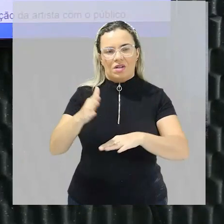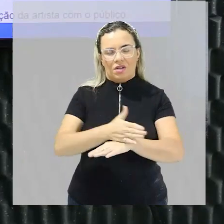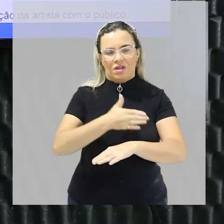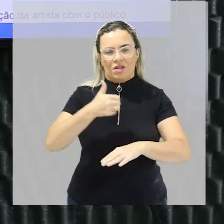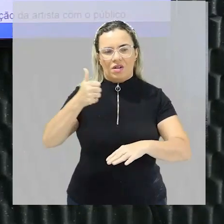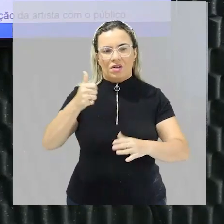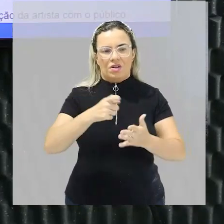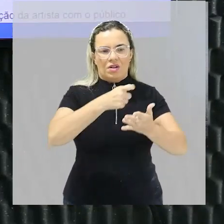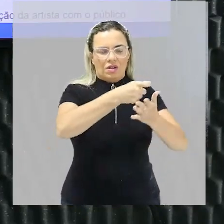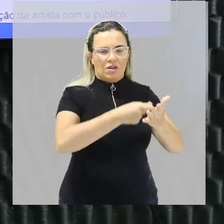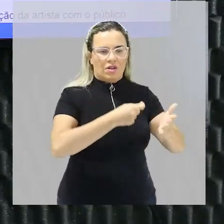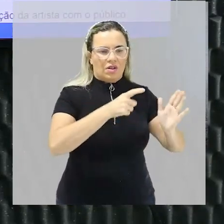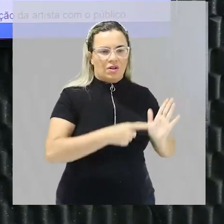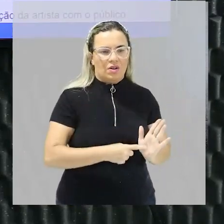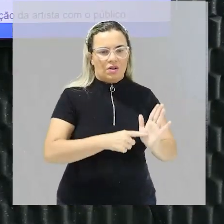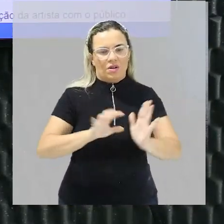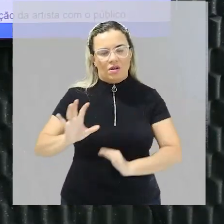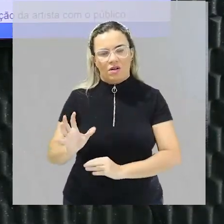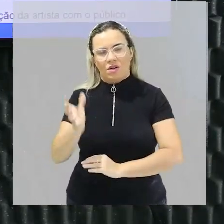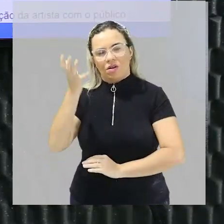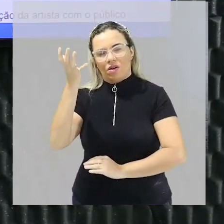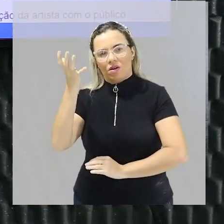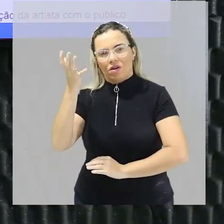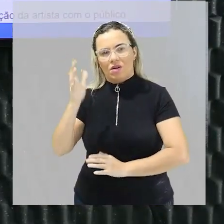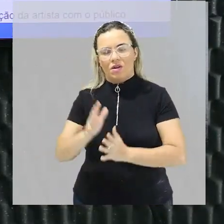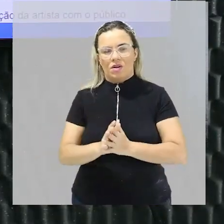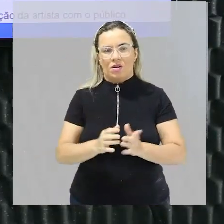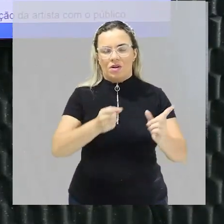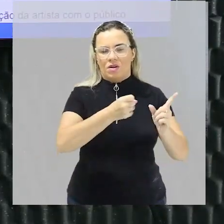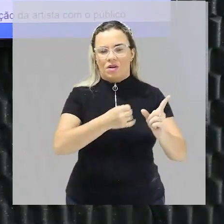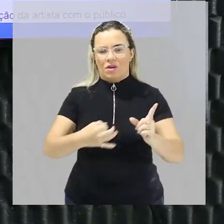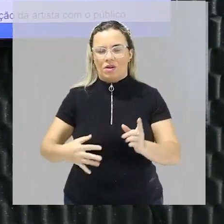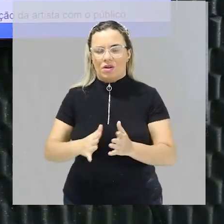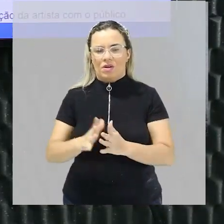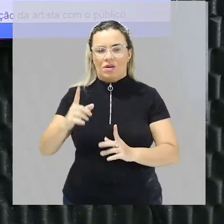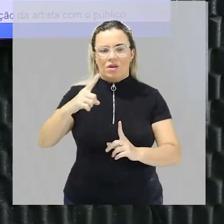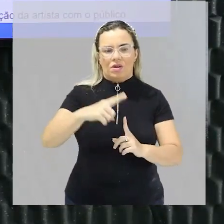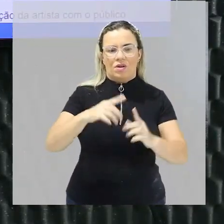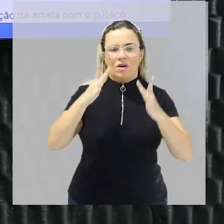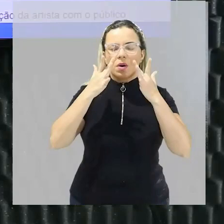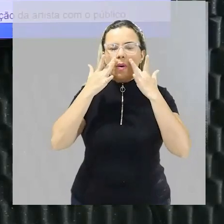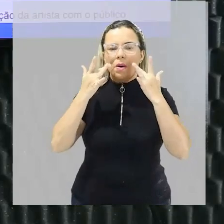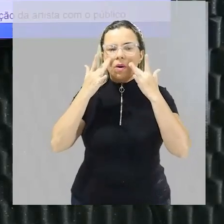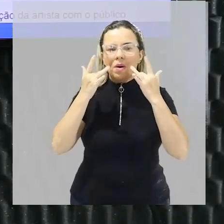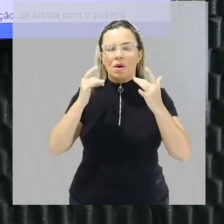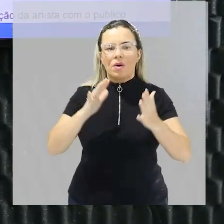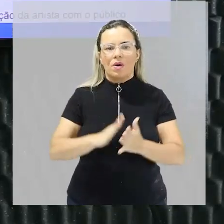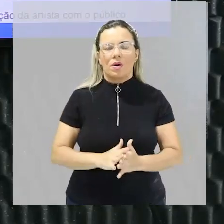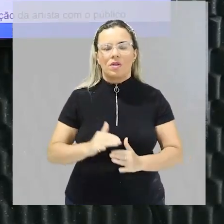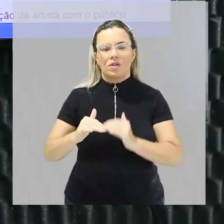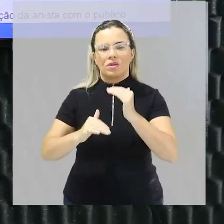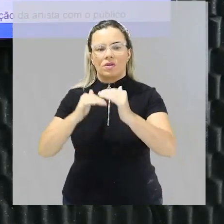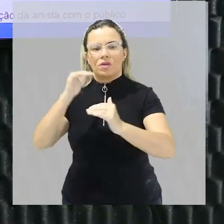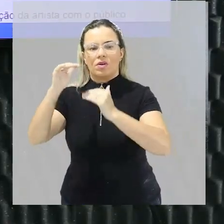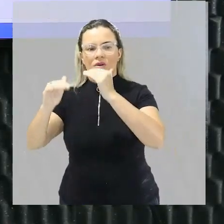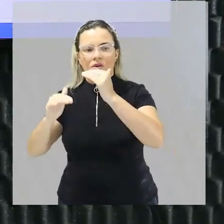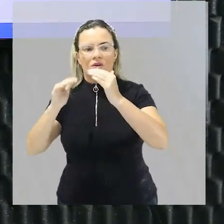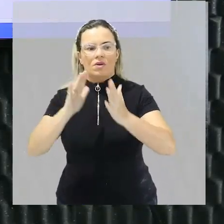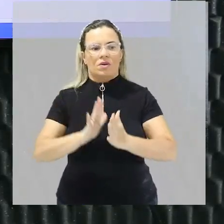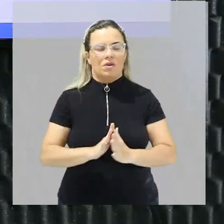sendo tratado pelo texto e pelo fenômeno que está sendo descrito e o tipo de arte que está sendo, na verdade, construída.